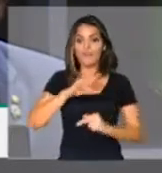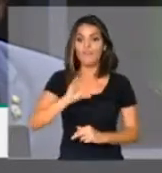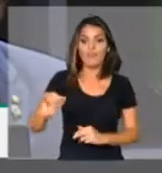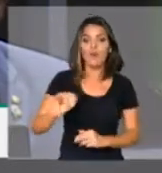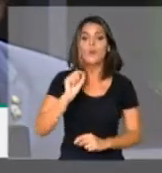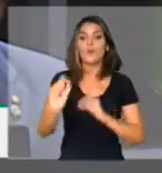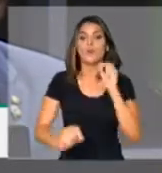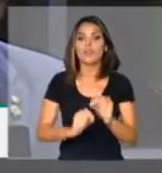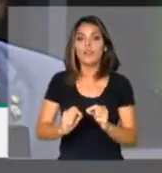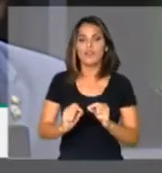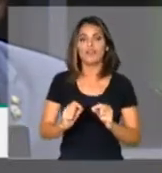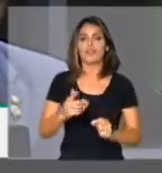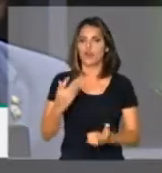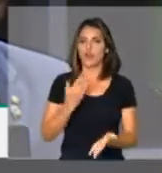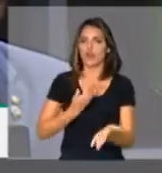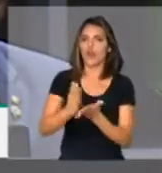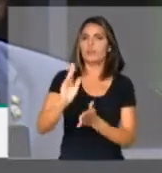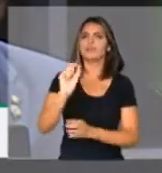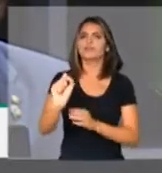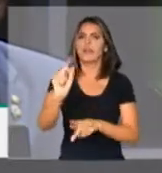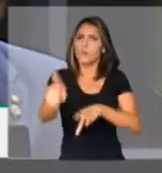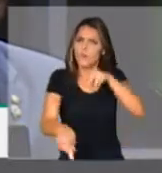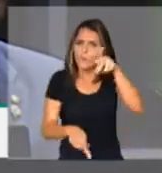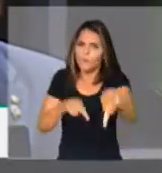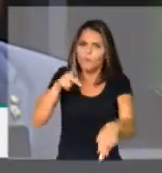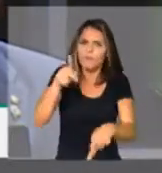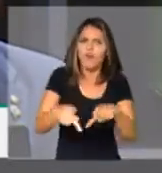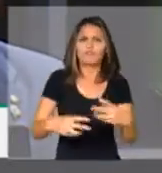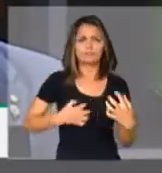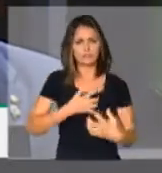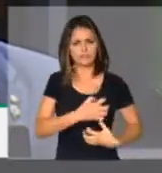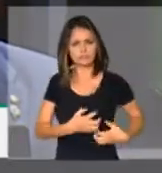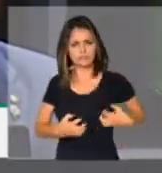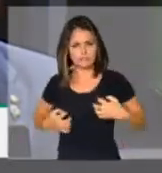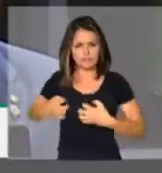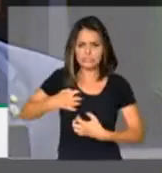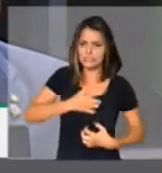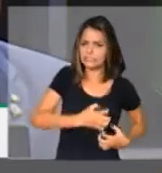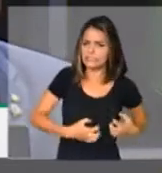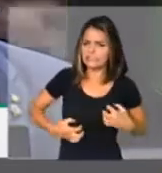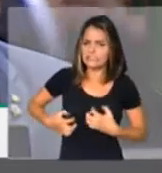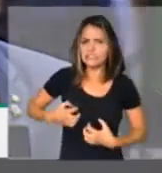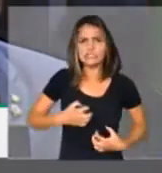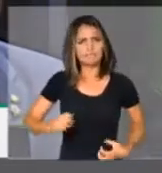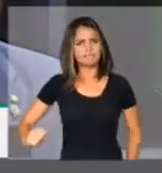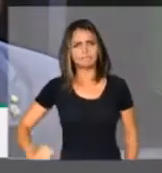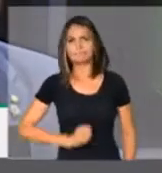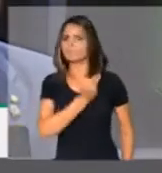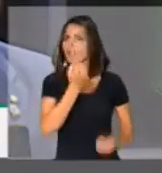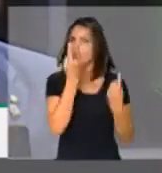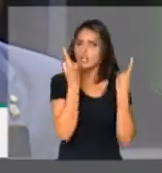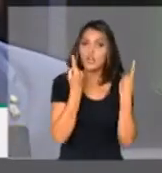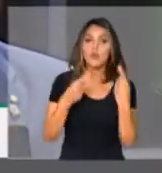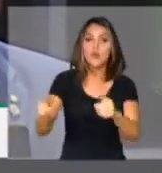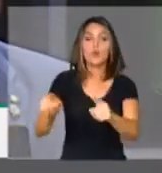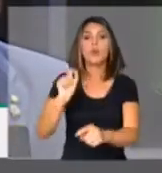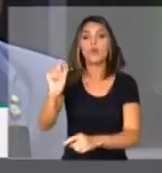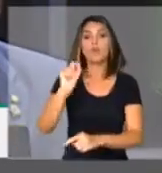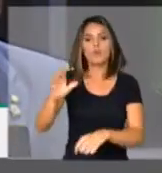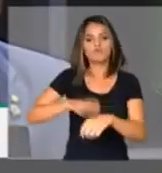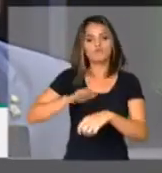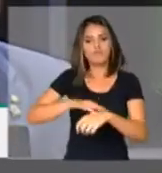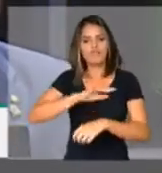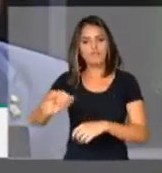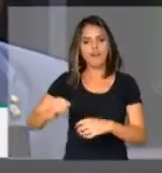de baixo para cima uma indignação popular contra essa espoliação, vai ter